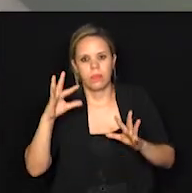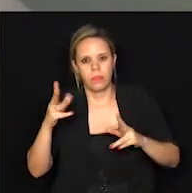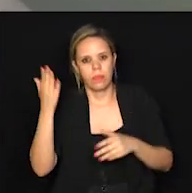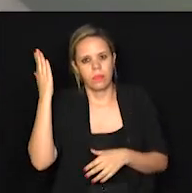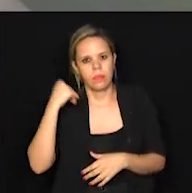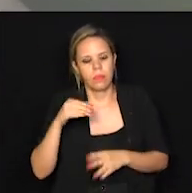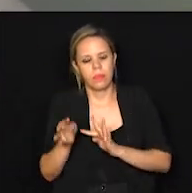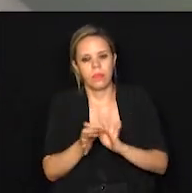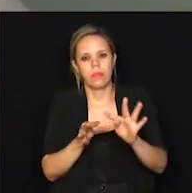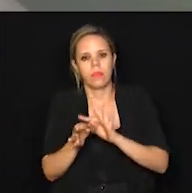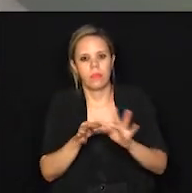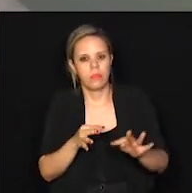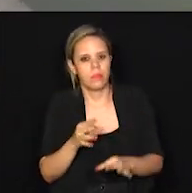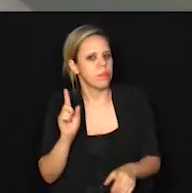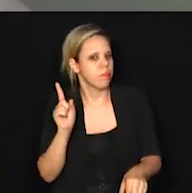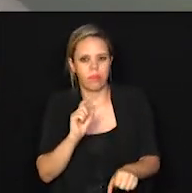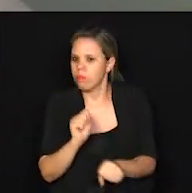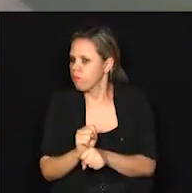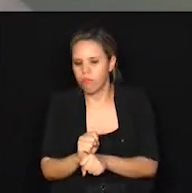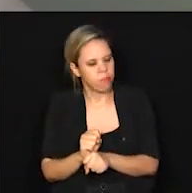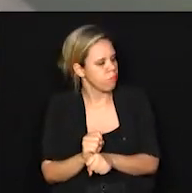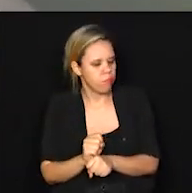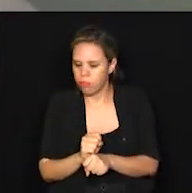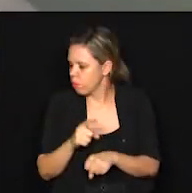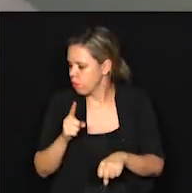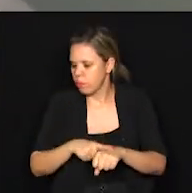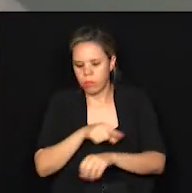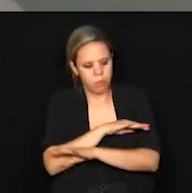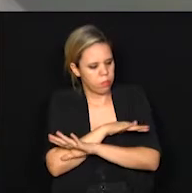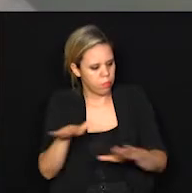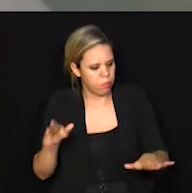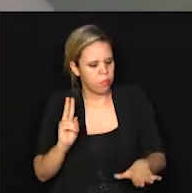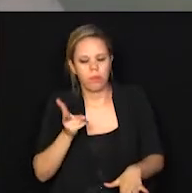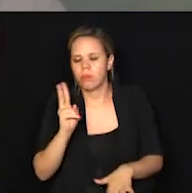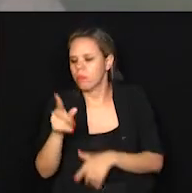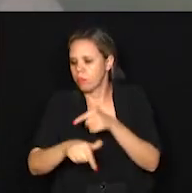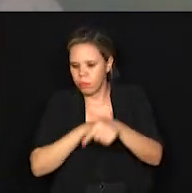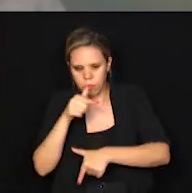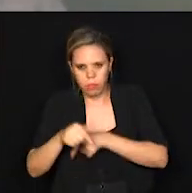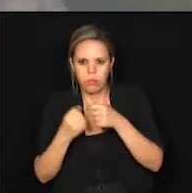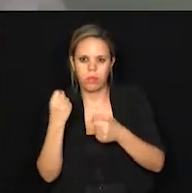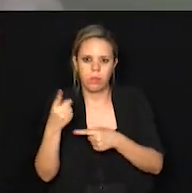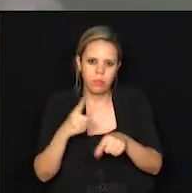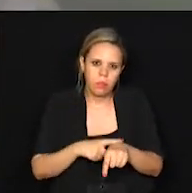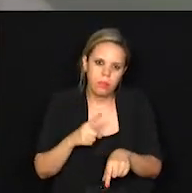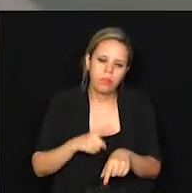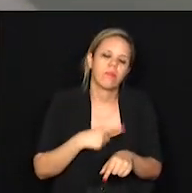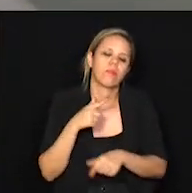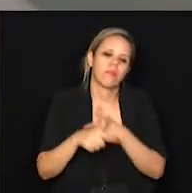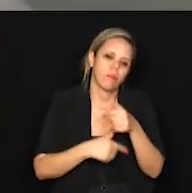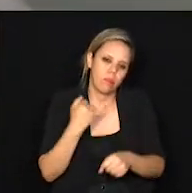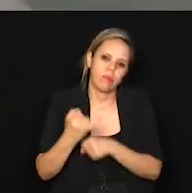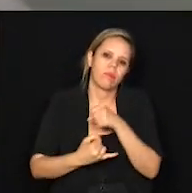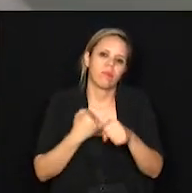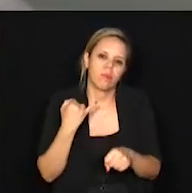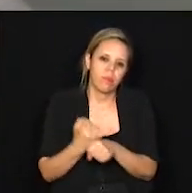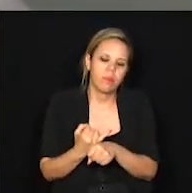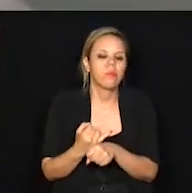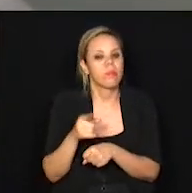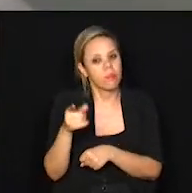neste momento, buscando cada dia mais, lendo muito também, buscando muita informação, buscando respaldo com os profissionais